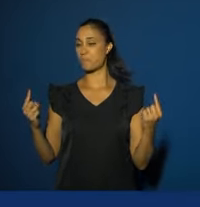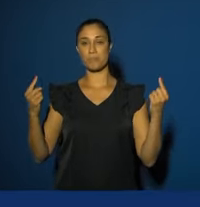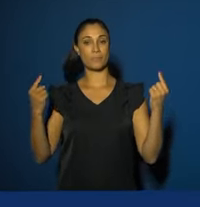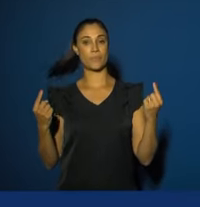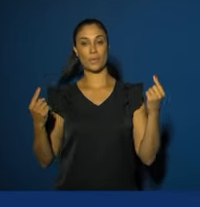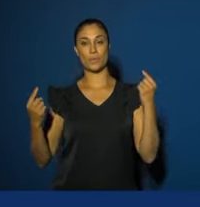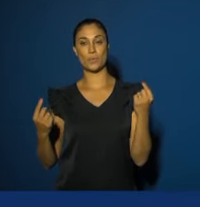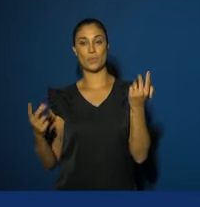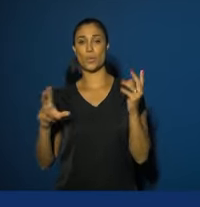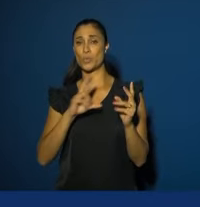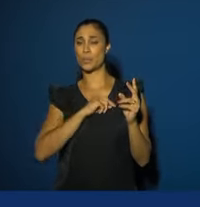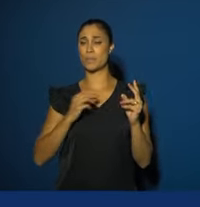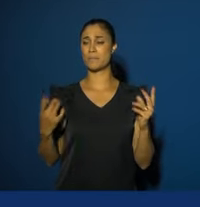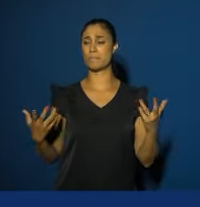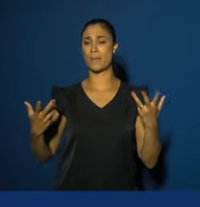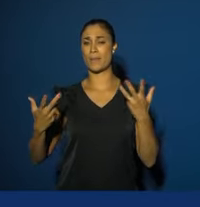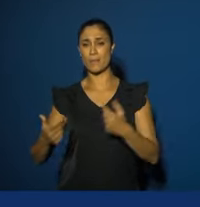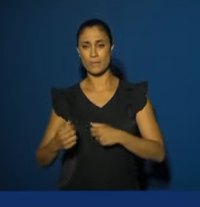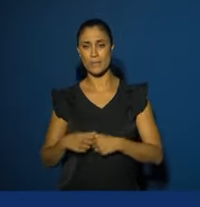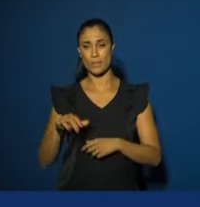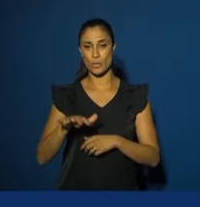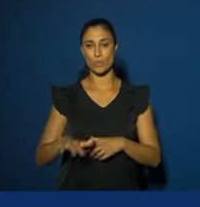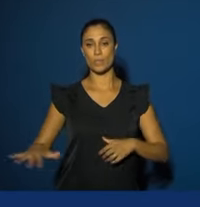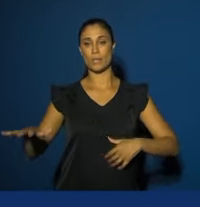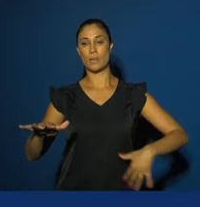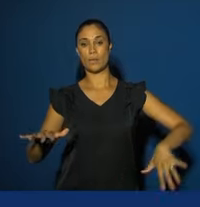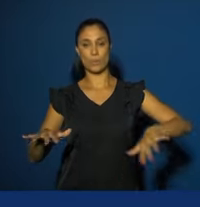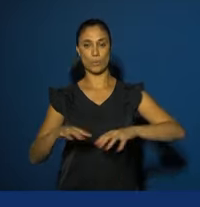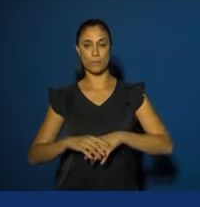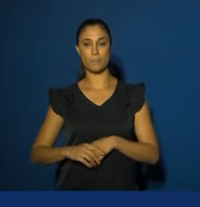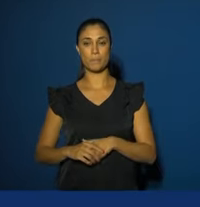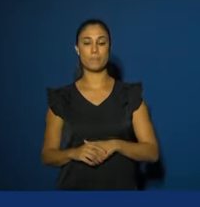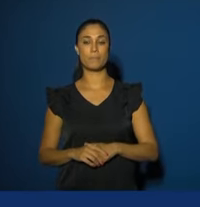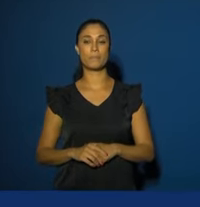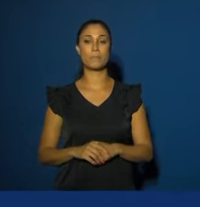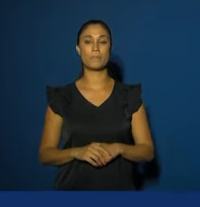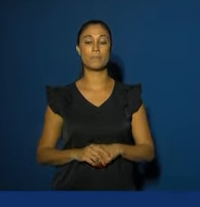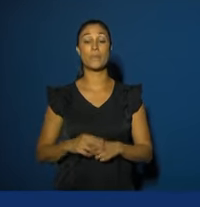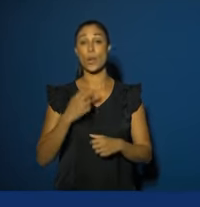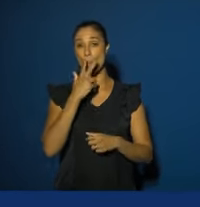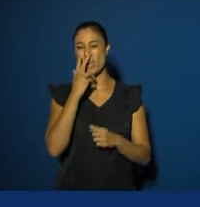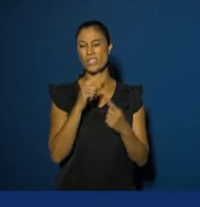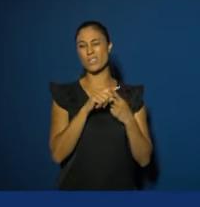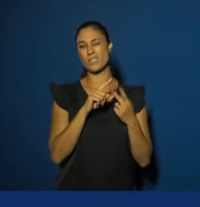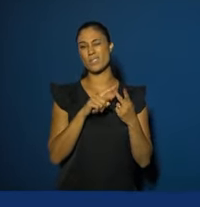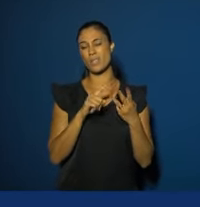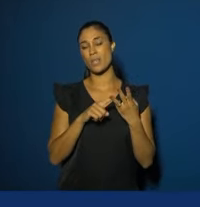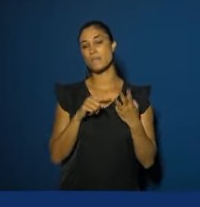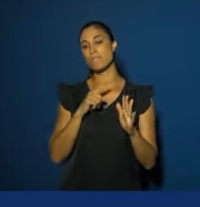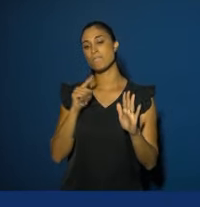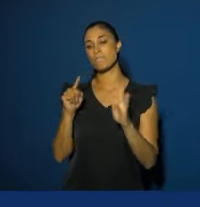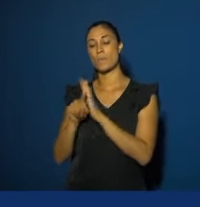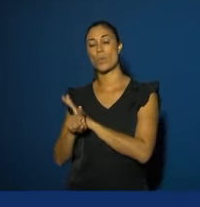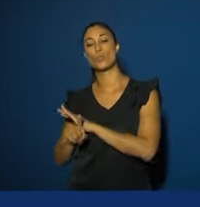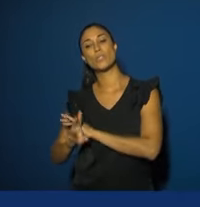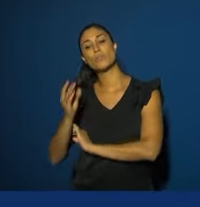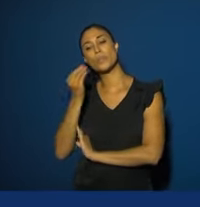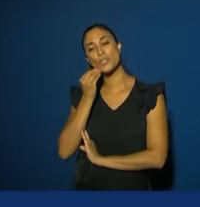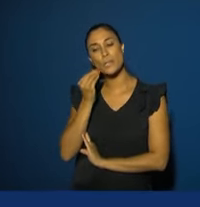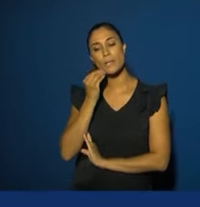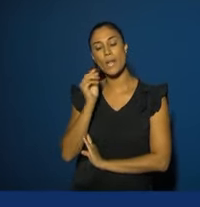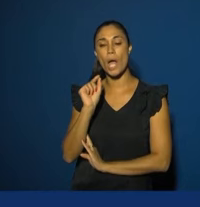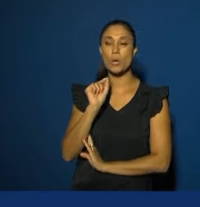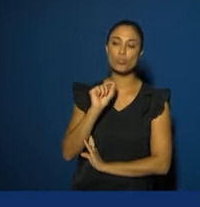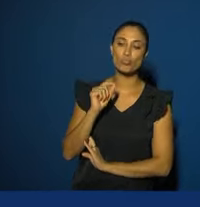da Super Feras do do setor acho que três perguntas João dá pra gente tentar fazer um